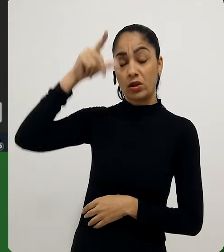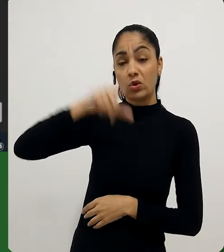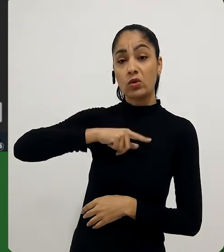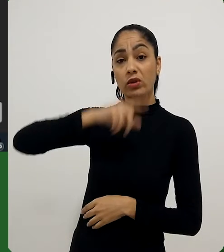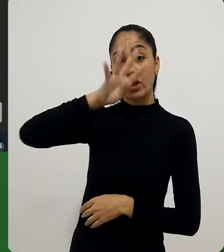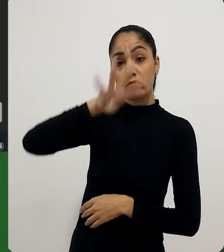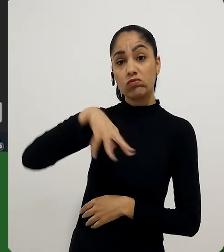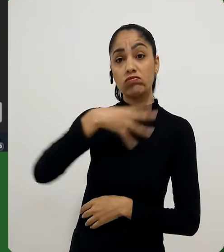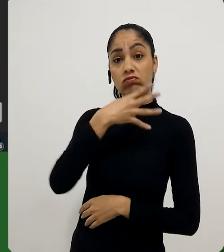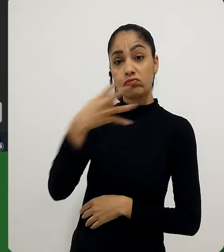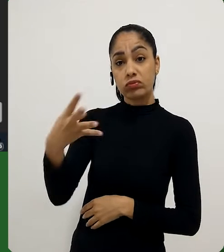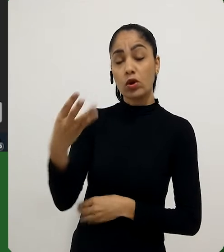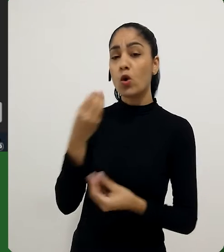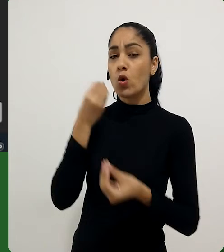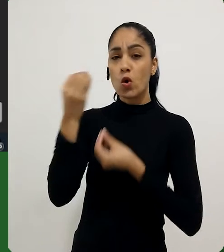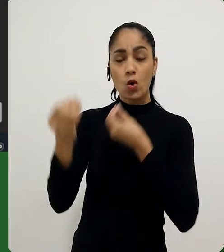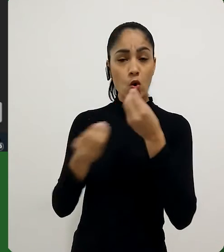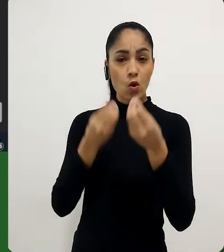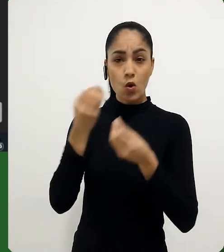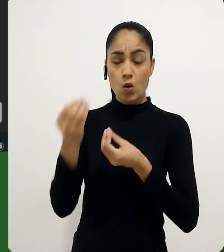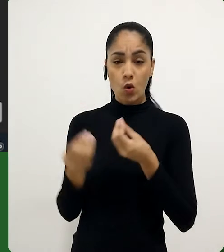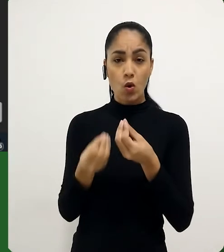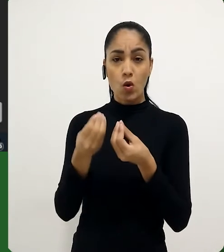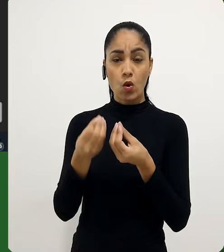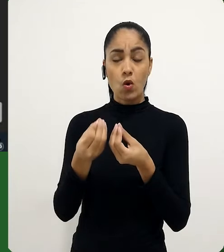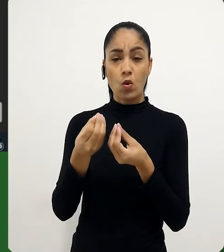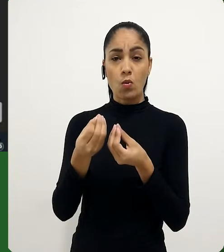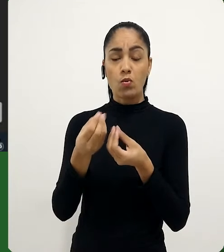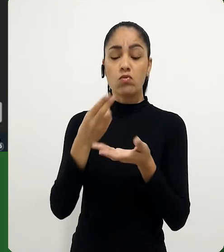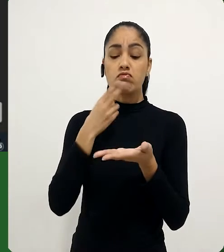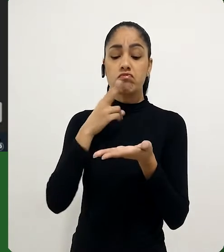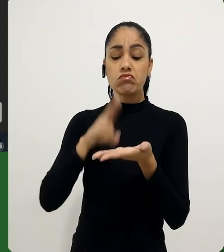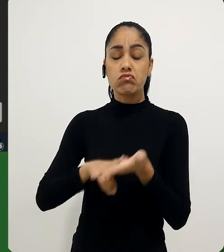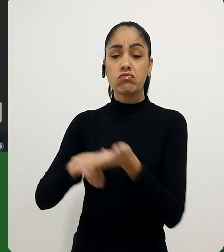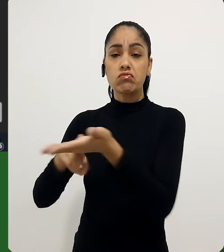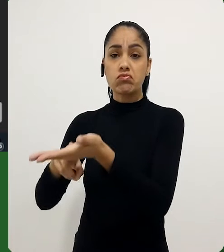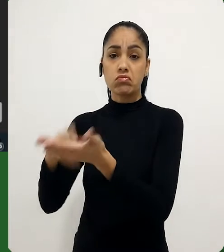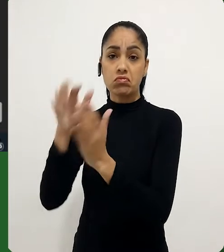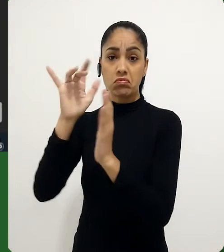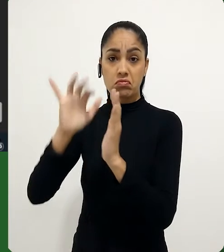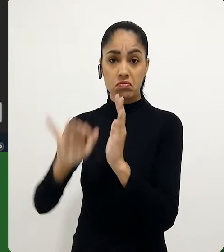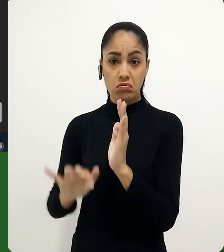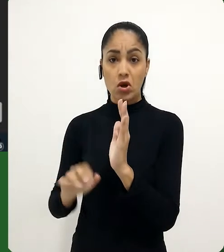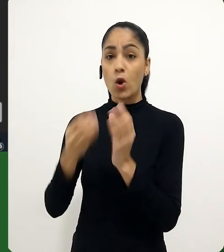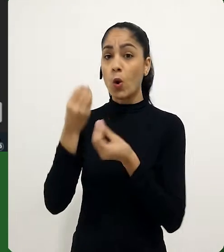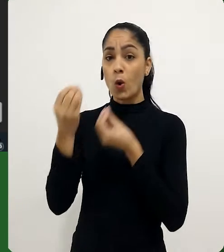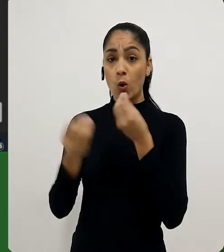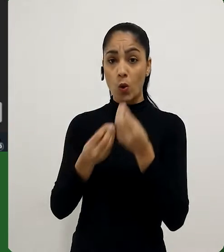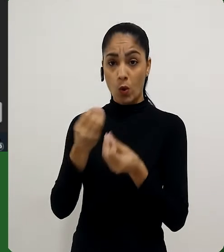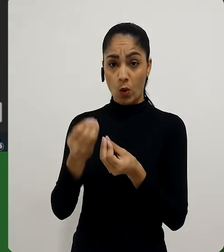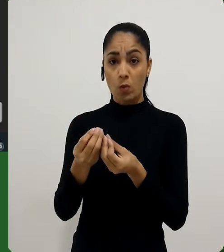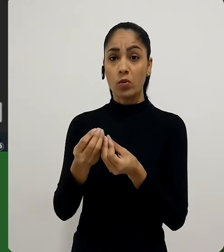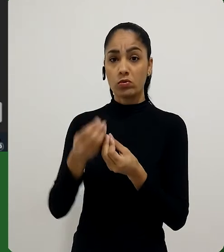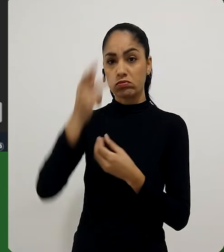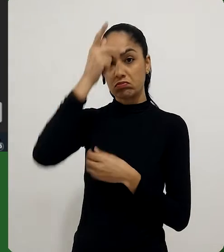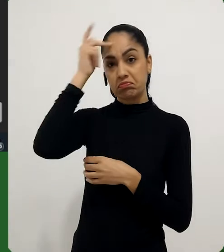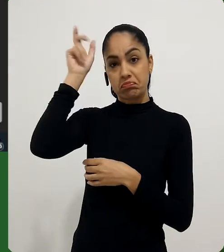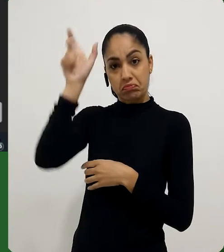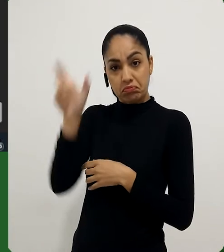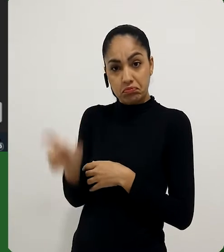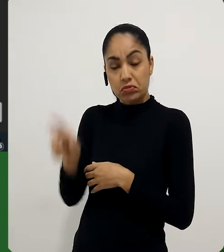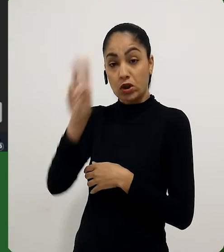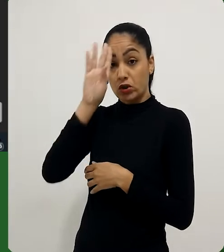deputado, prefeito e assim por diante, a forma vocativa, que é a forma como nós nos dirigimos a essa pessoa